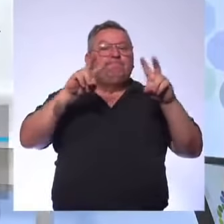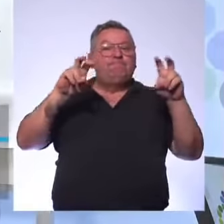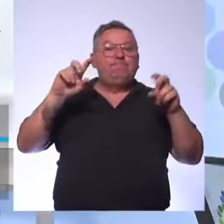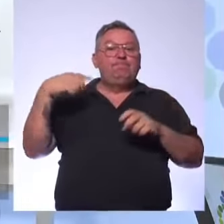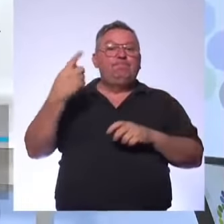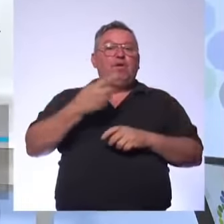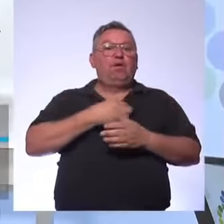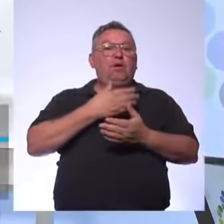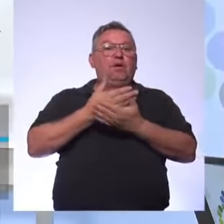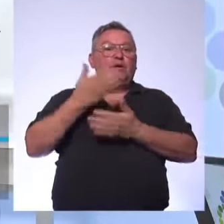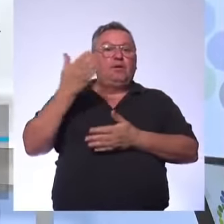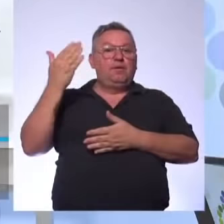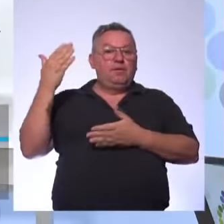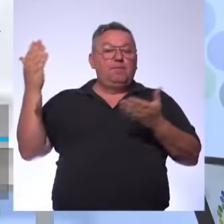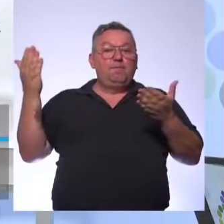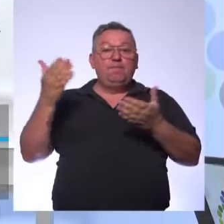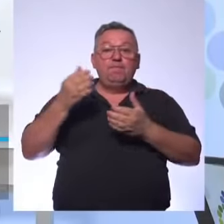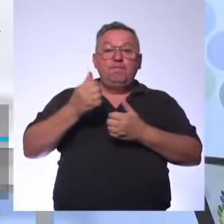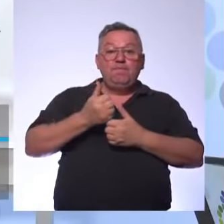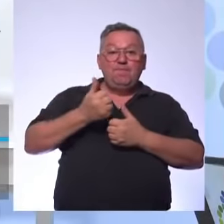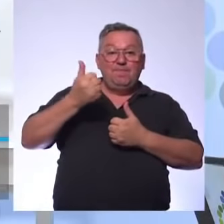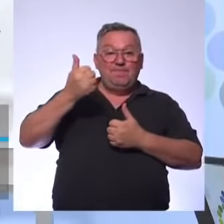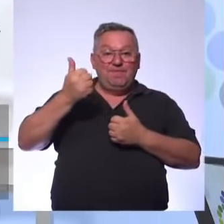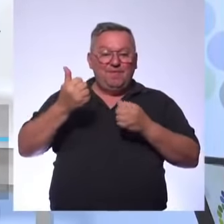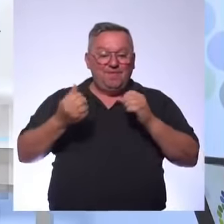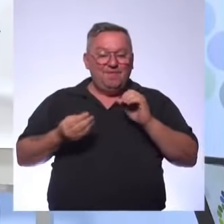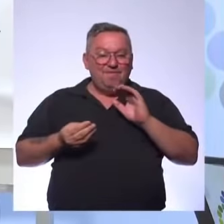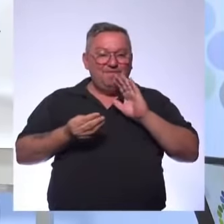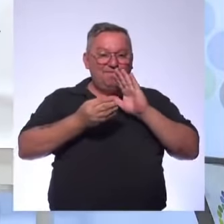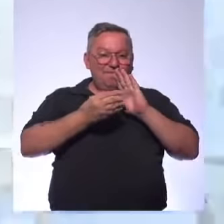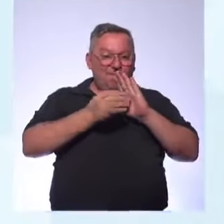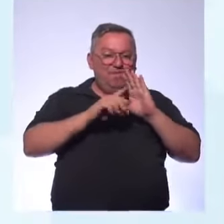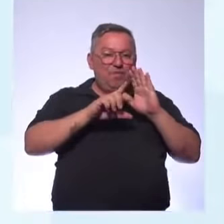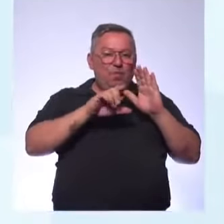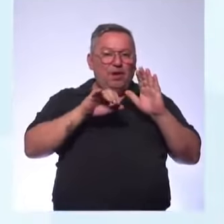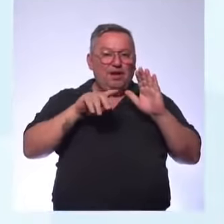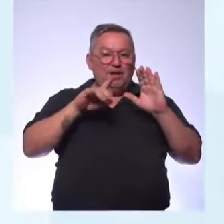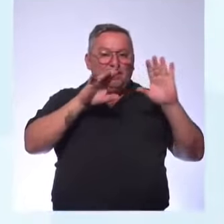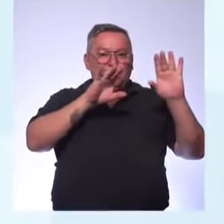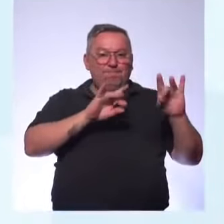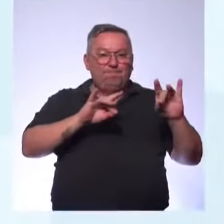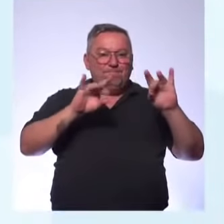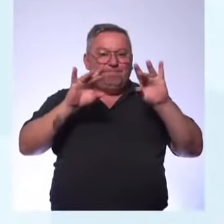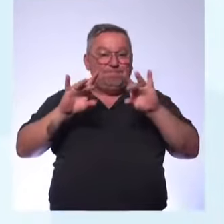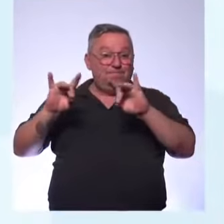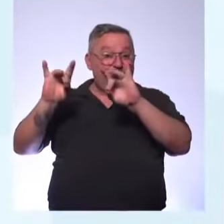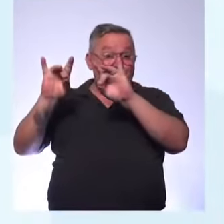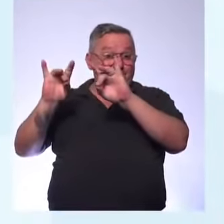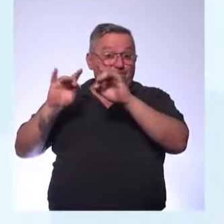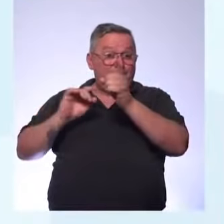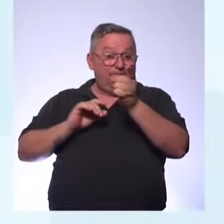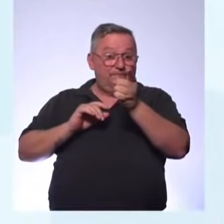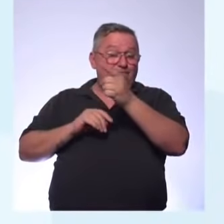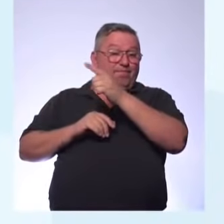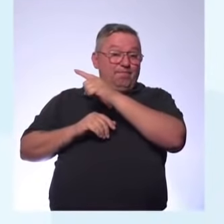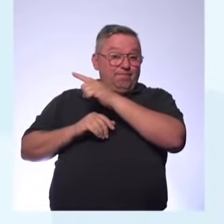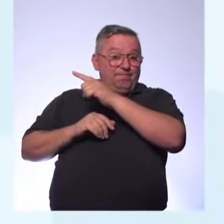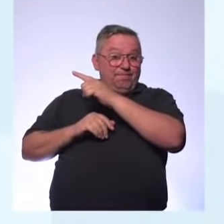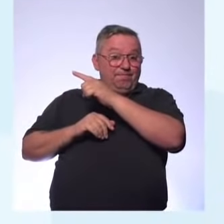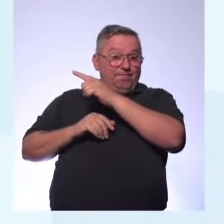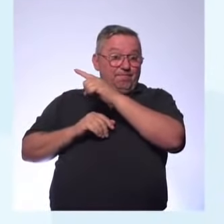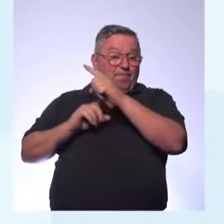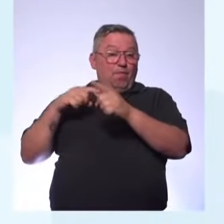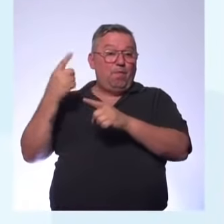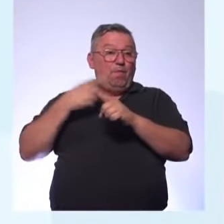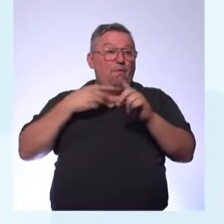aula passada. Aqui o diretor vai colocar um link, né, do caderno do aluno para você dar um print se você não tiver. Não esqueça que nosso bimestre